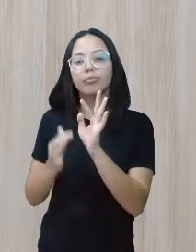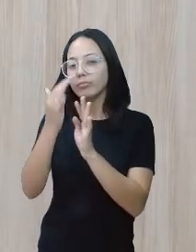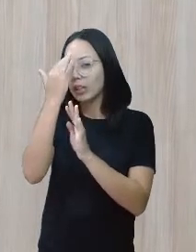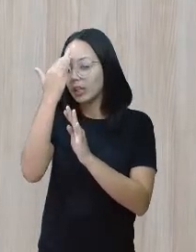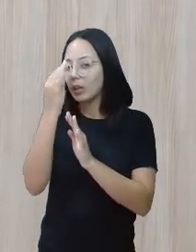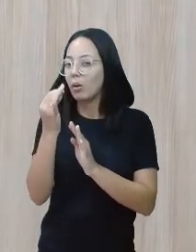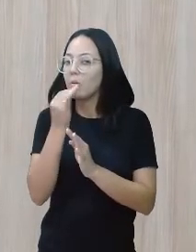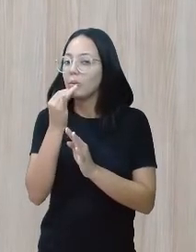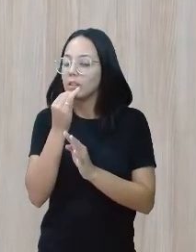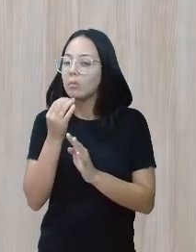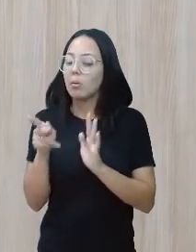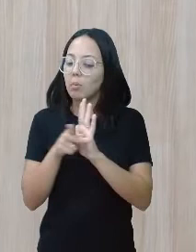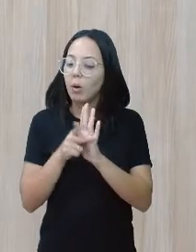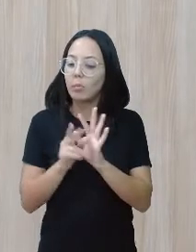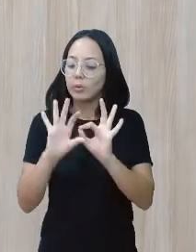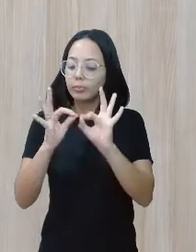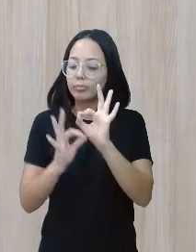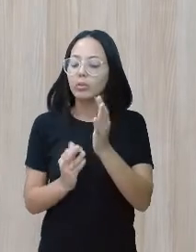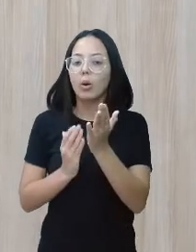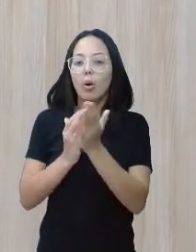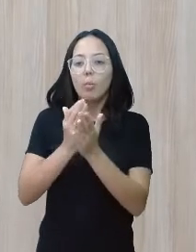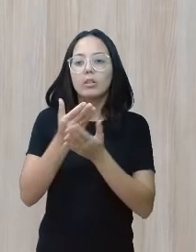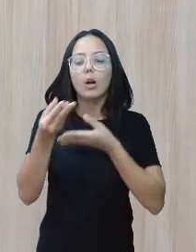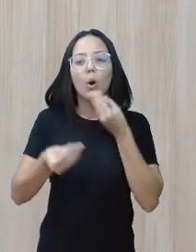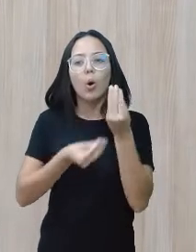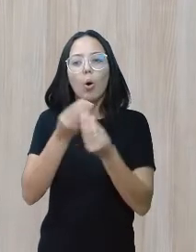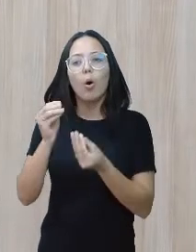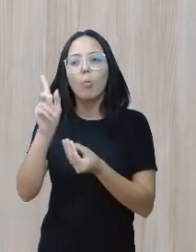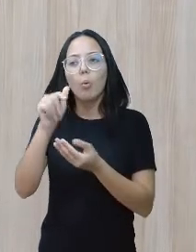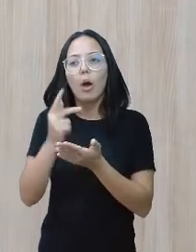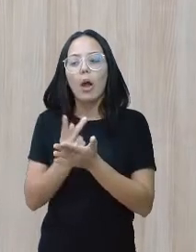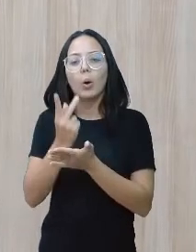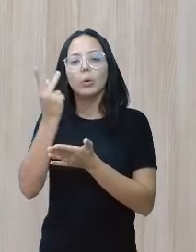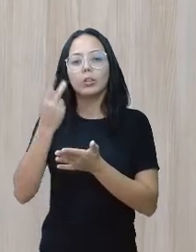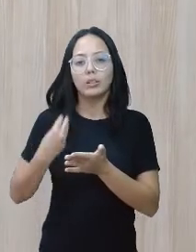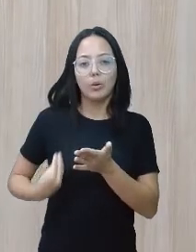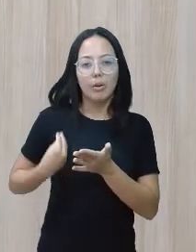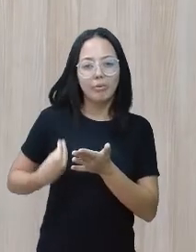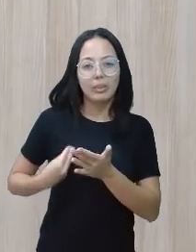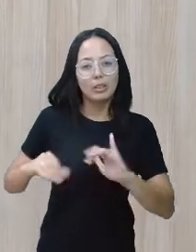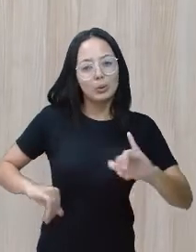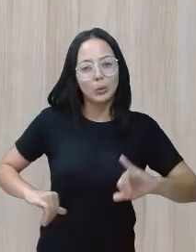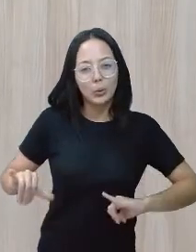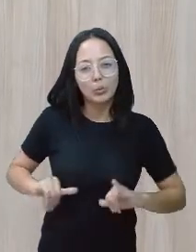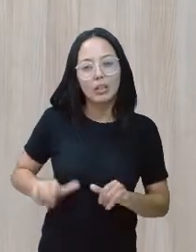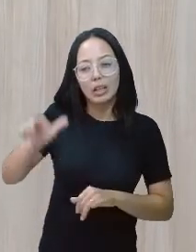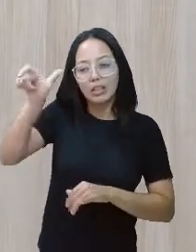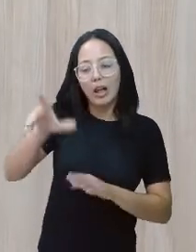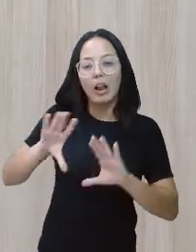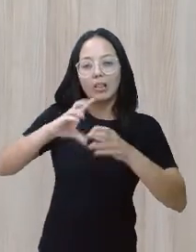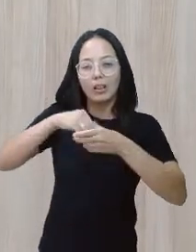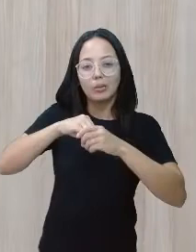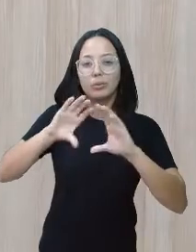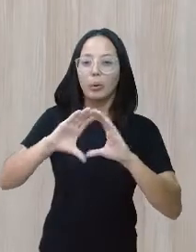firula, sem muito pudor, como se dá essa vida sofrida na